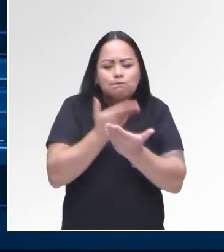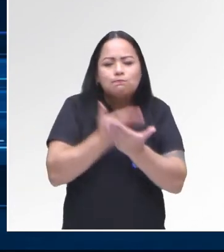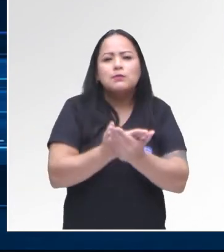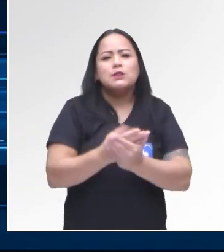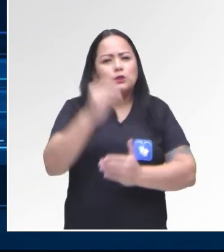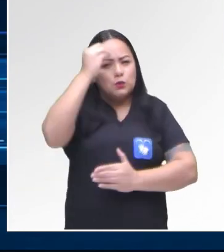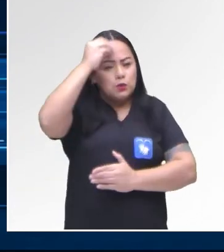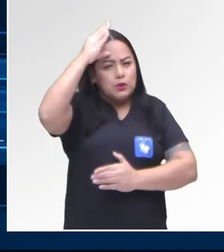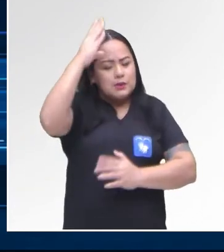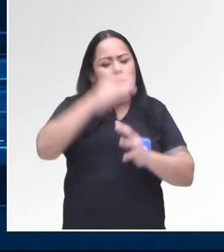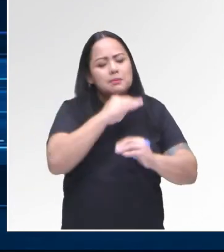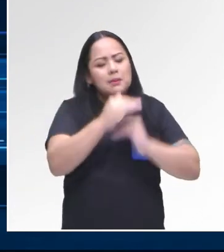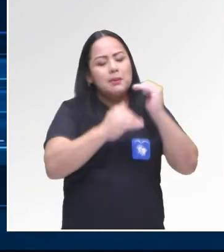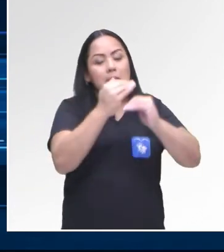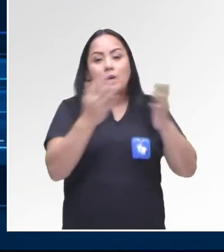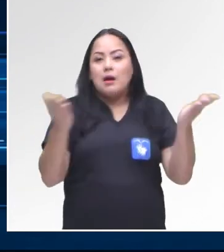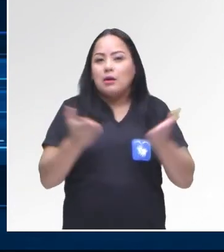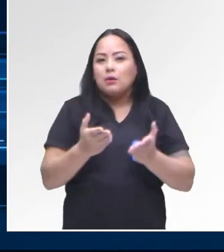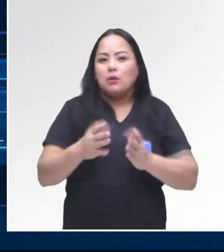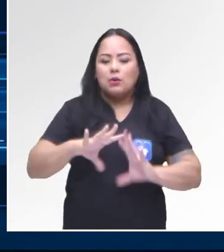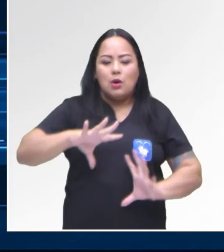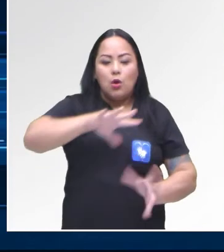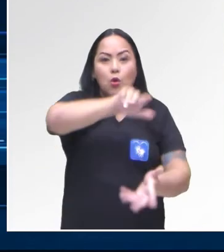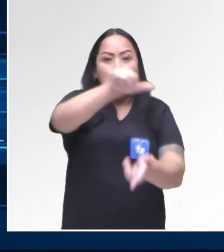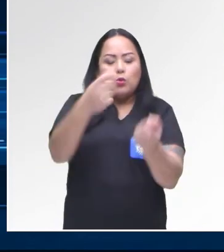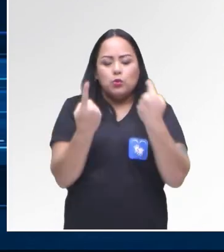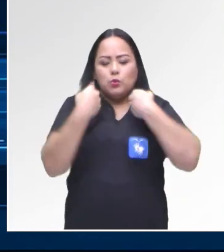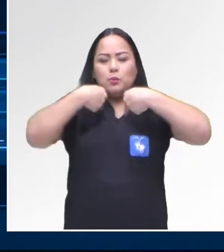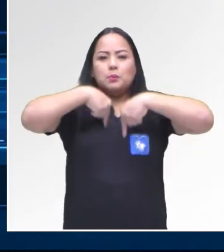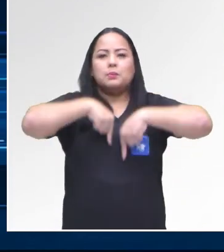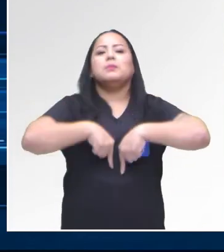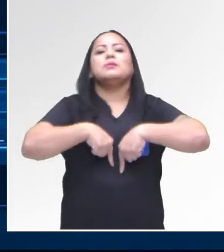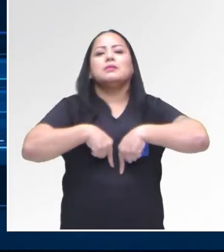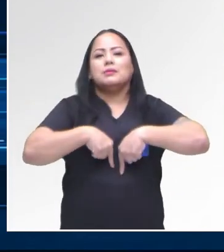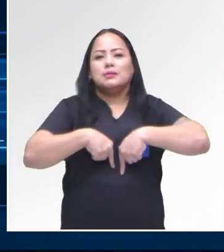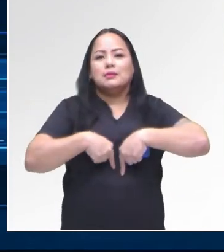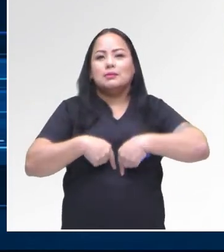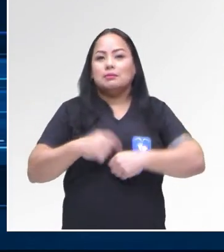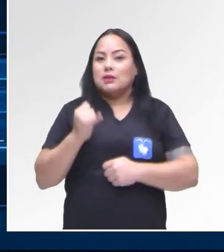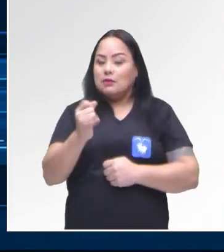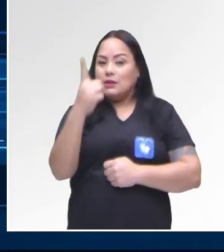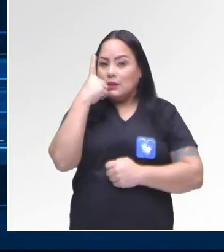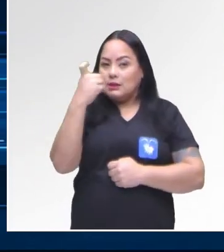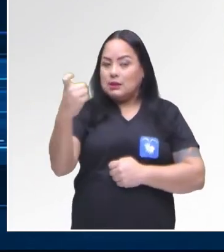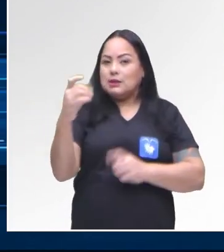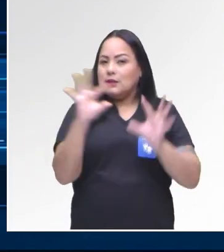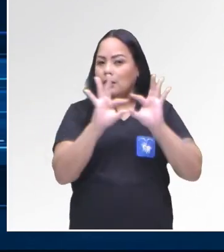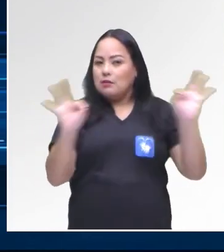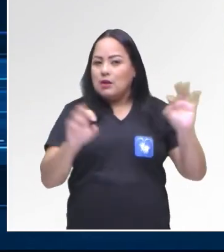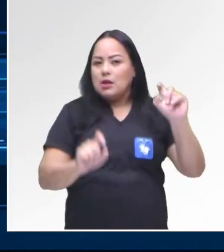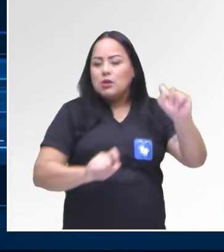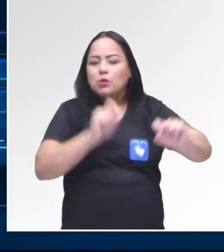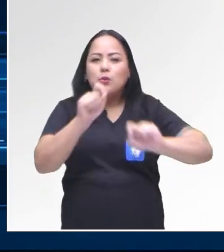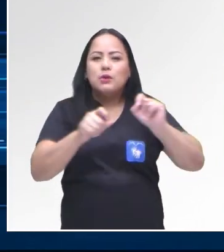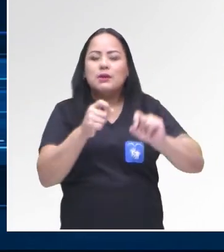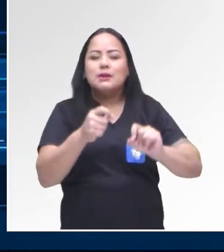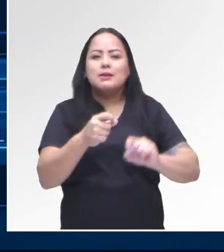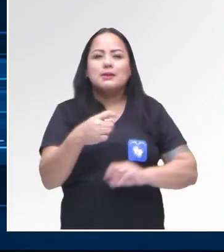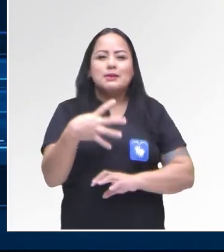conhecimentos, nada contra. Agora é o mundo interior. Olha que interessante essa frase. O que se passa